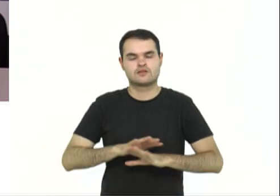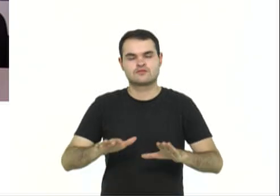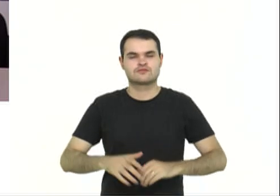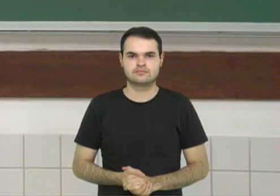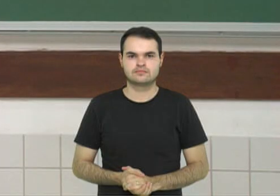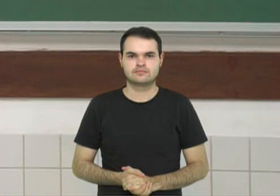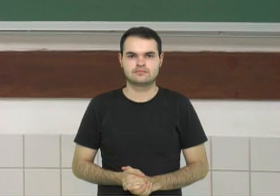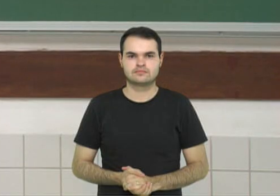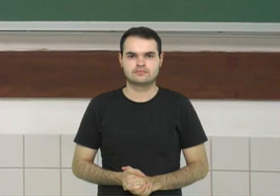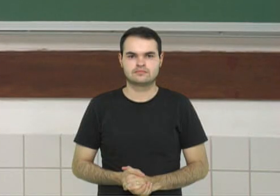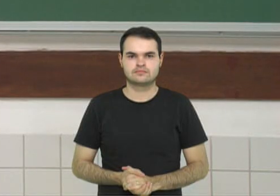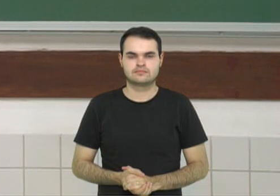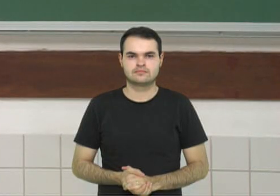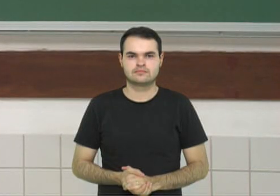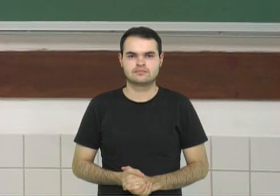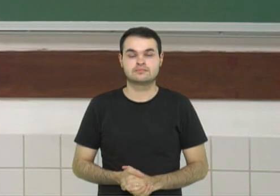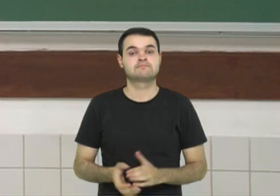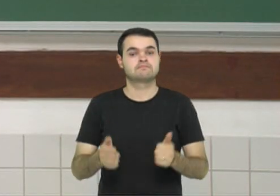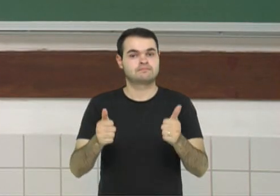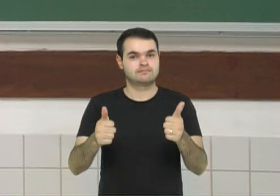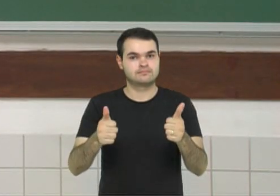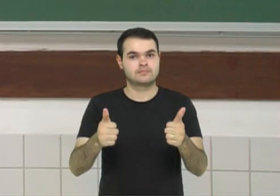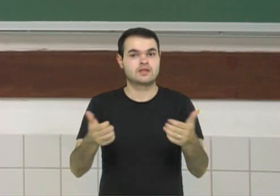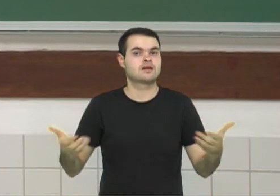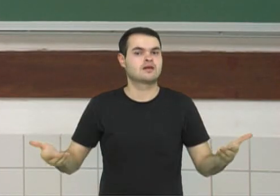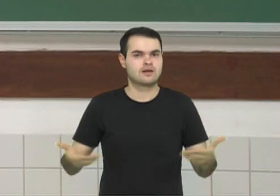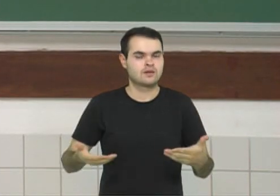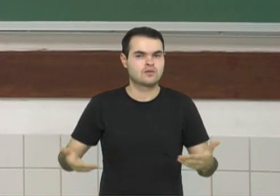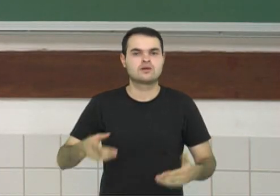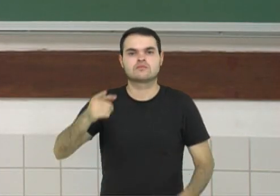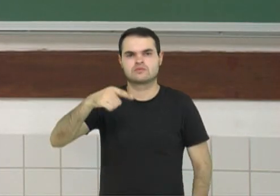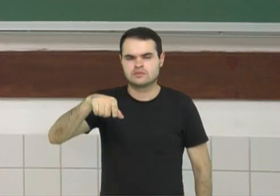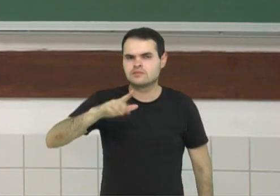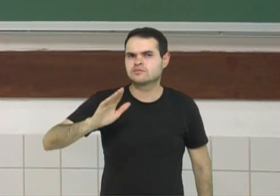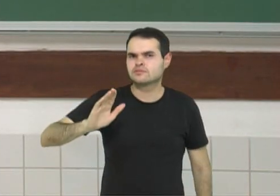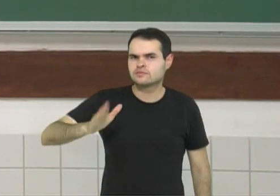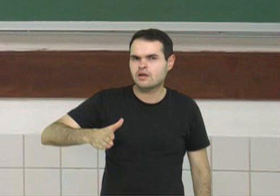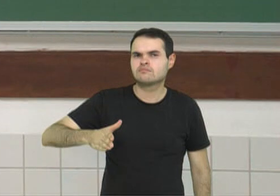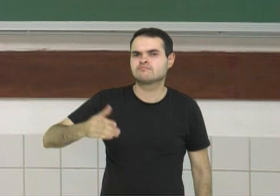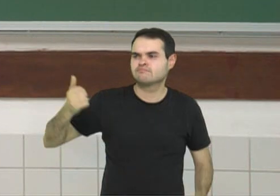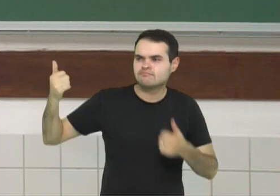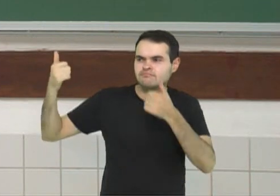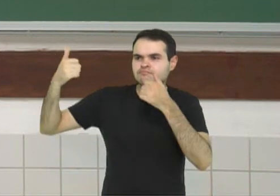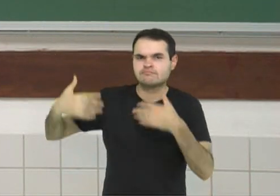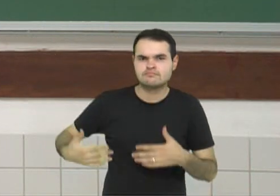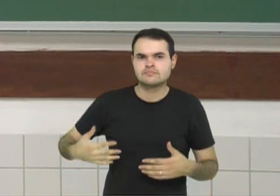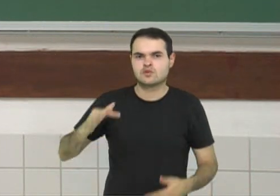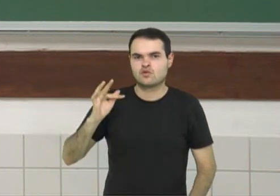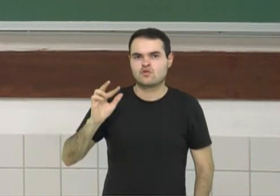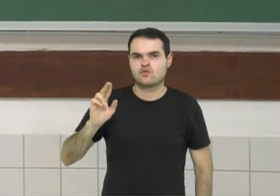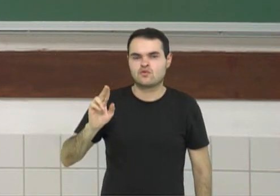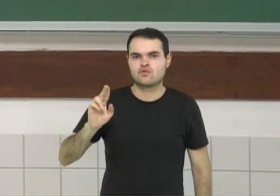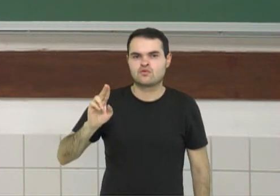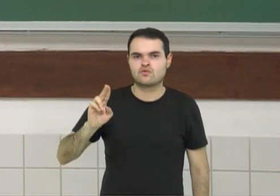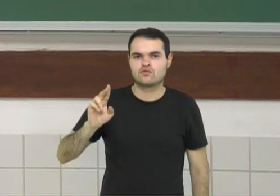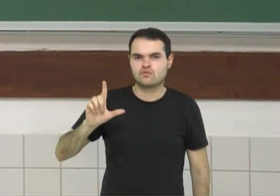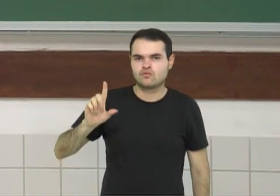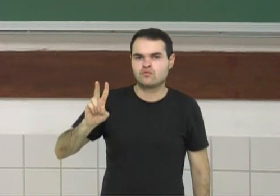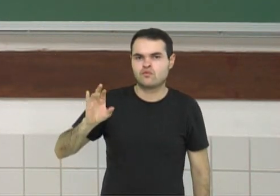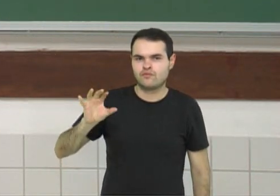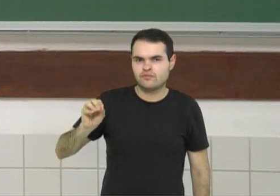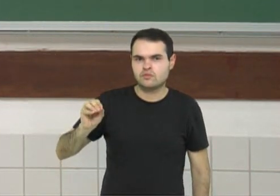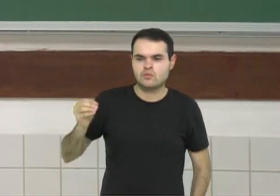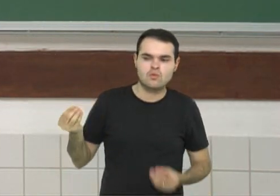gente. Muito bem, pessoal. Agora que vocês já tiveram aí a explicação do Fúvio, como construir o